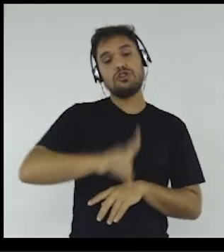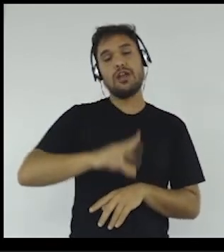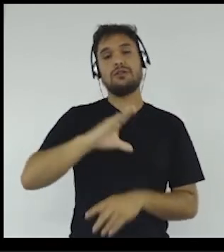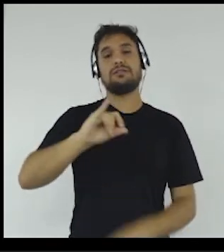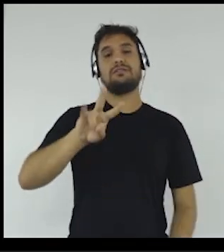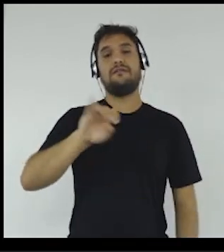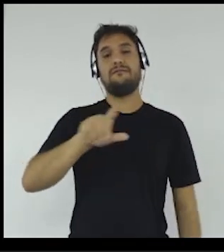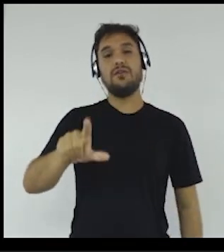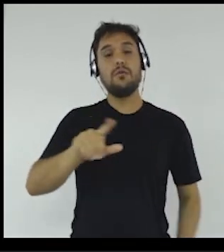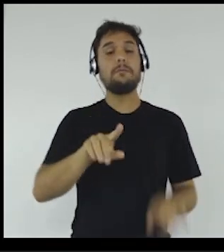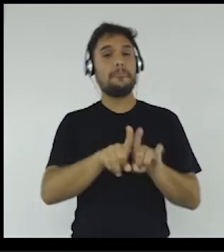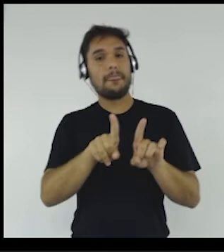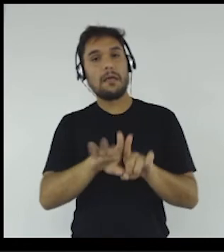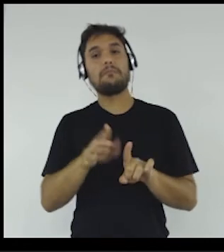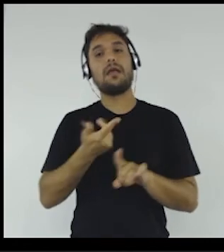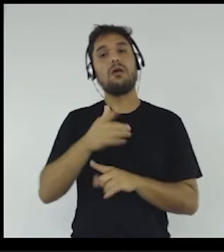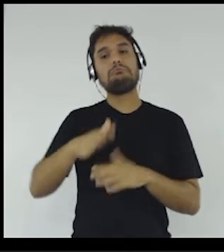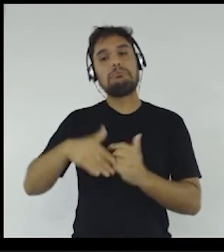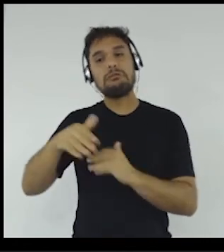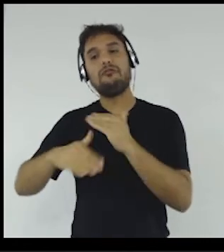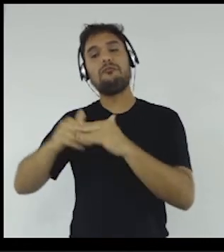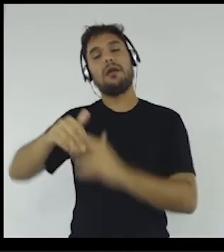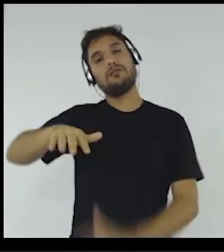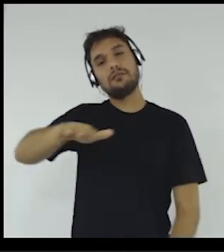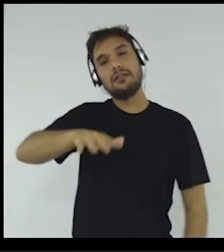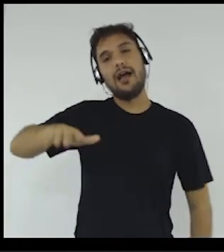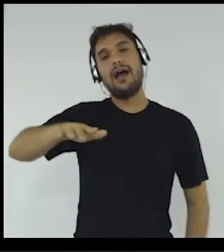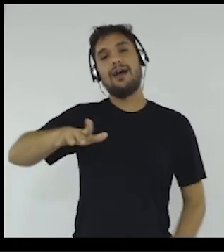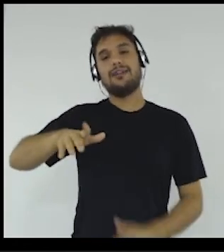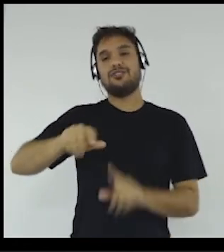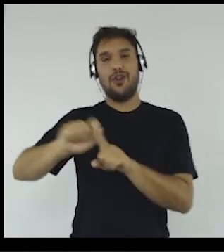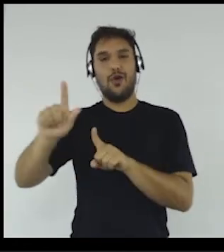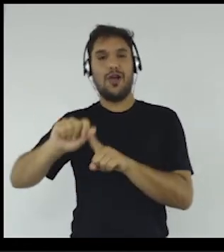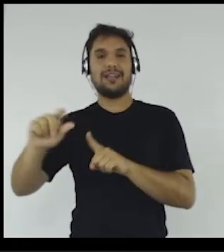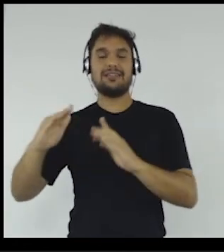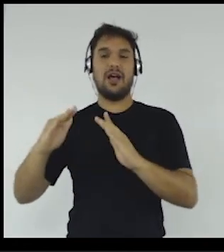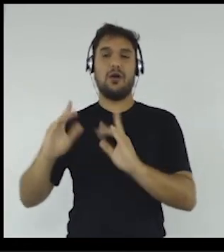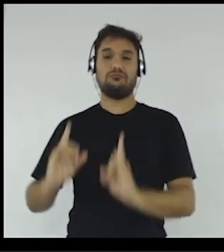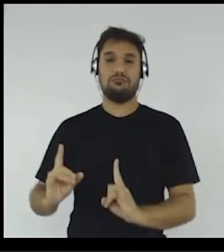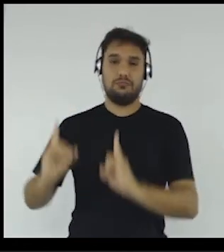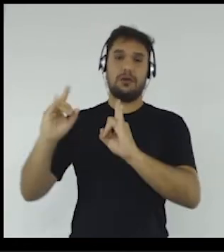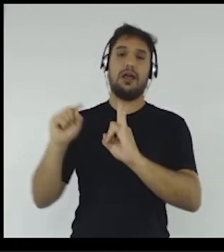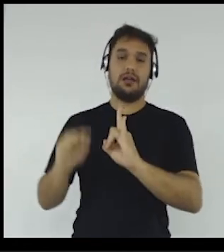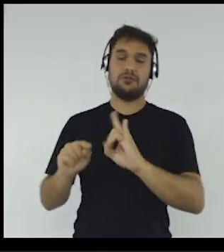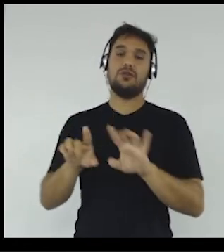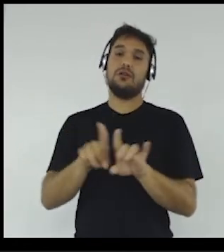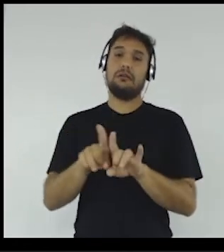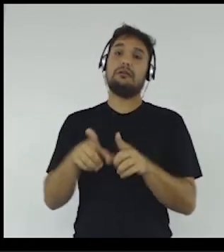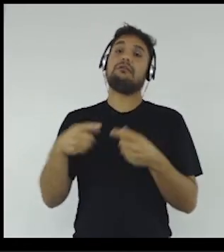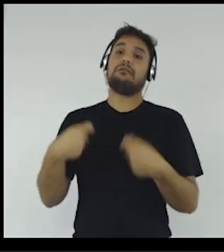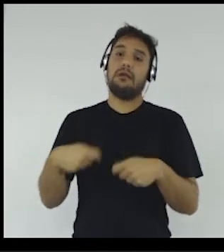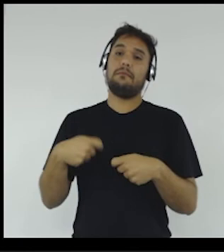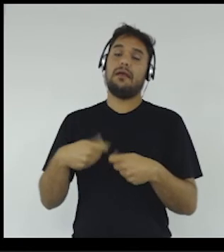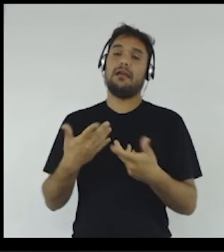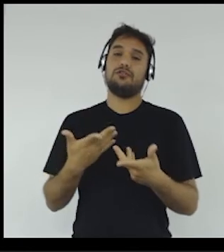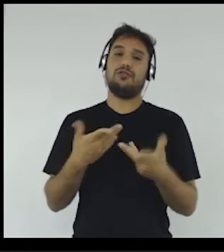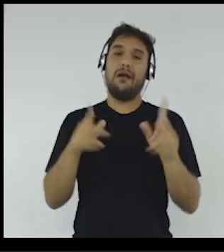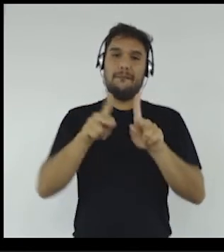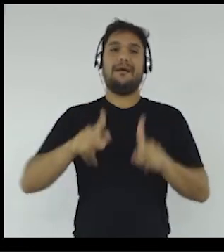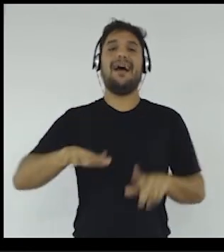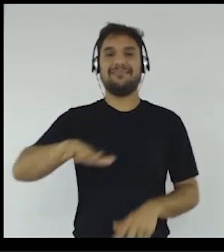civil, assim como o constante desenvolvimento da locação de imóvel urbano, de que tanto defende a paz